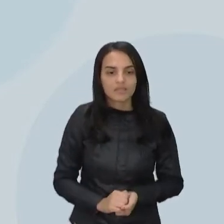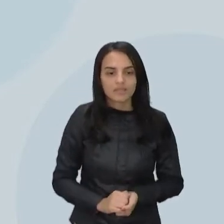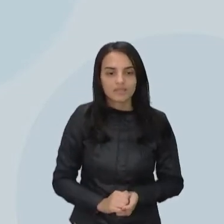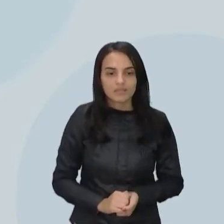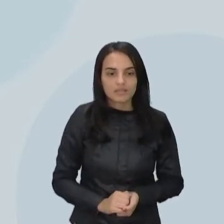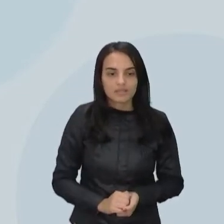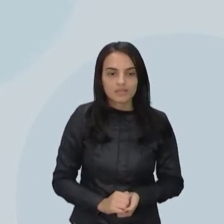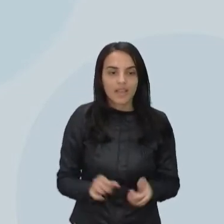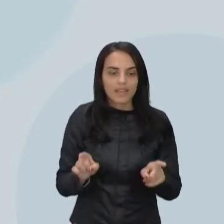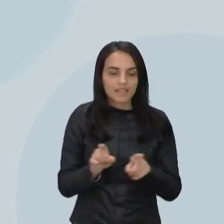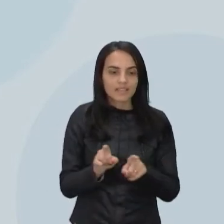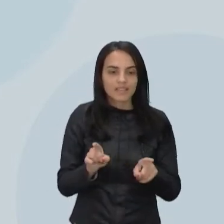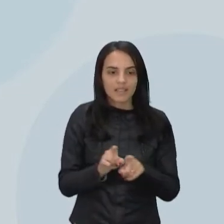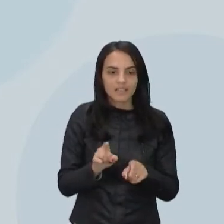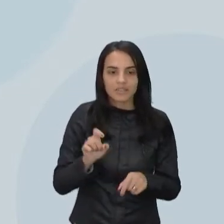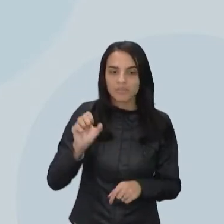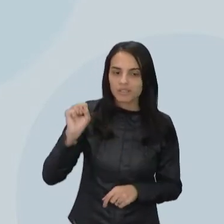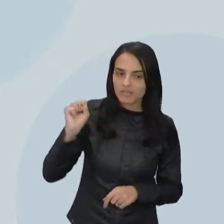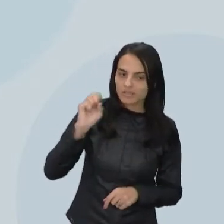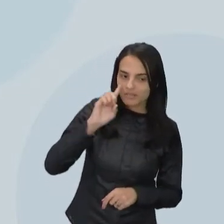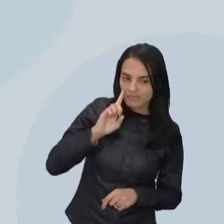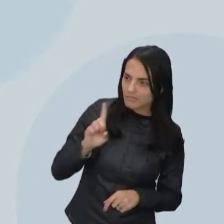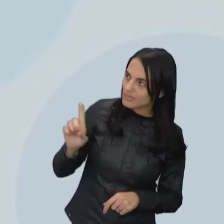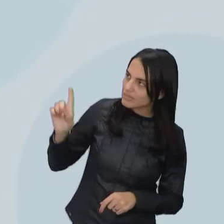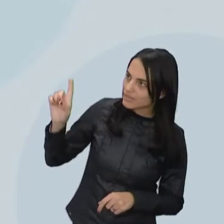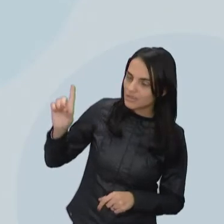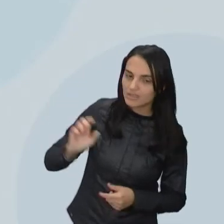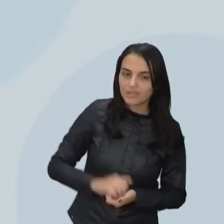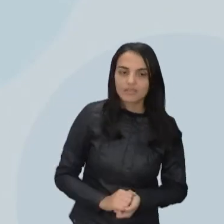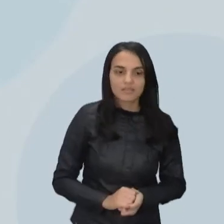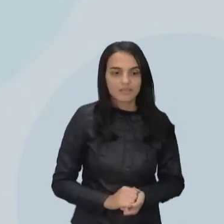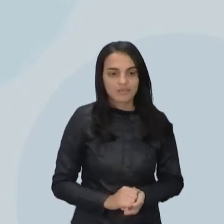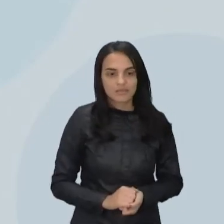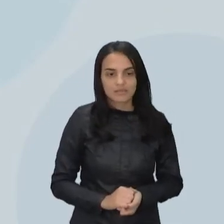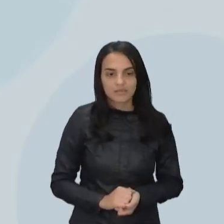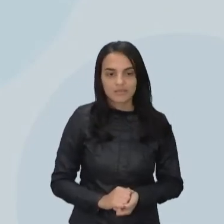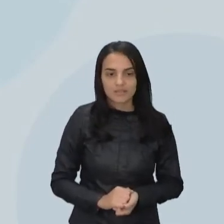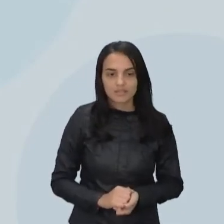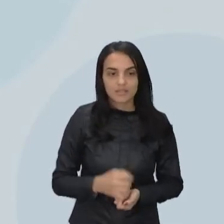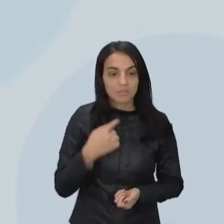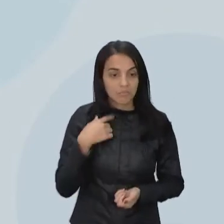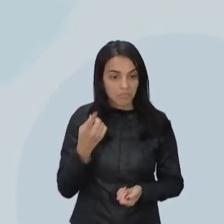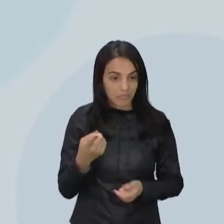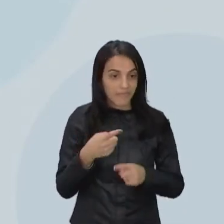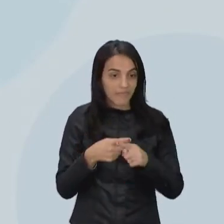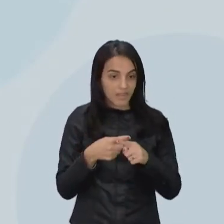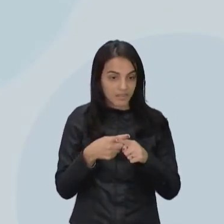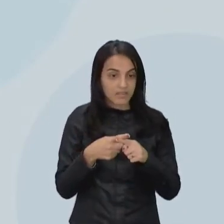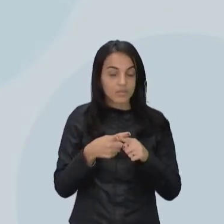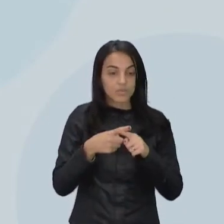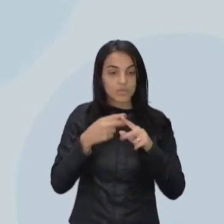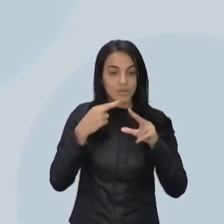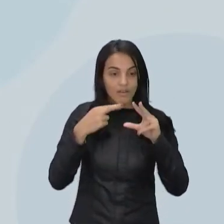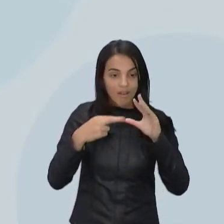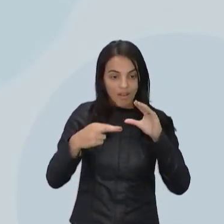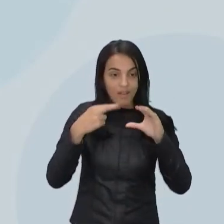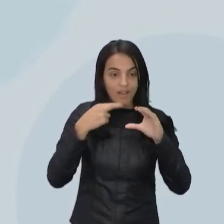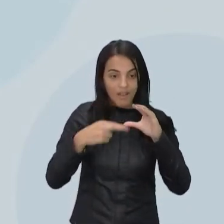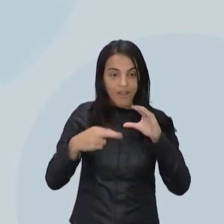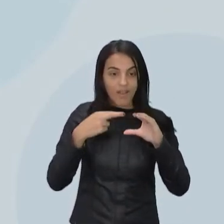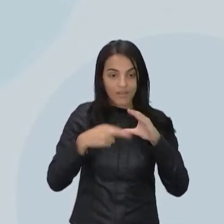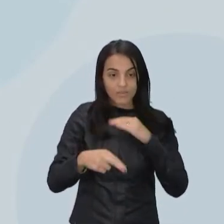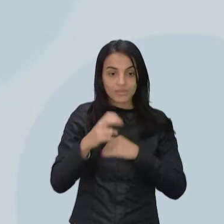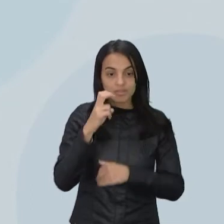Vai dar π, que é 3,14, eu vou considerar, vezes esse raio aí, que é de 5 vezes 10 a